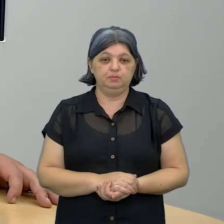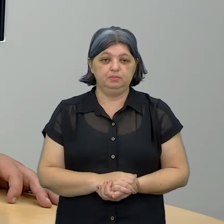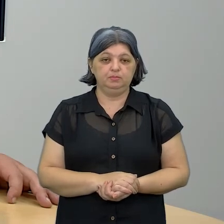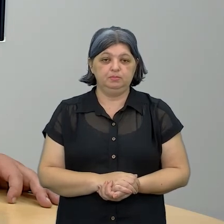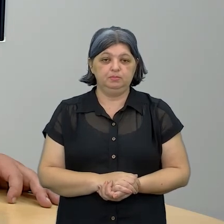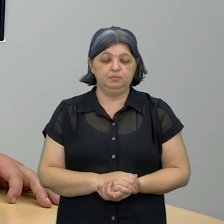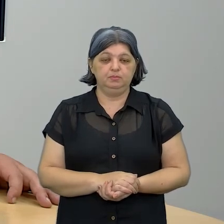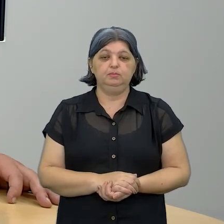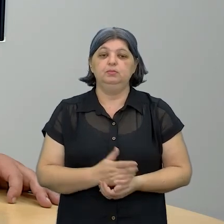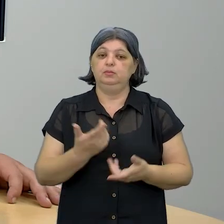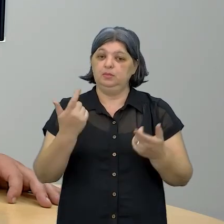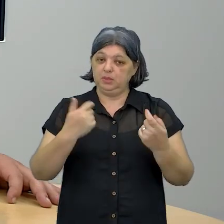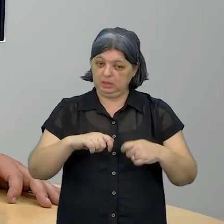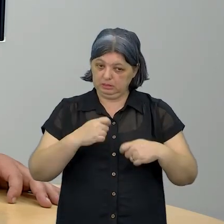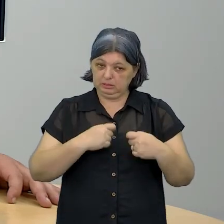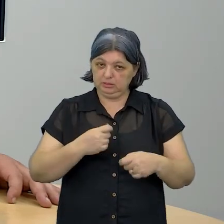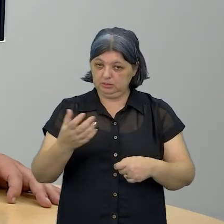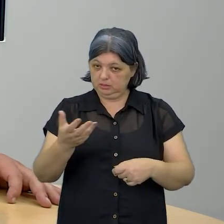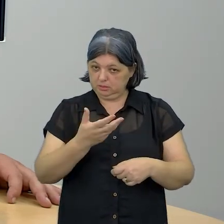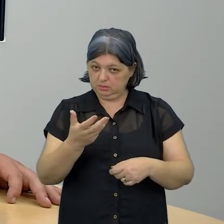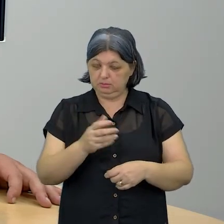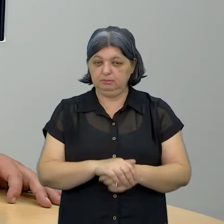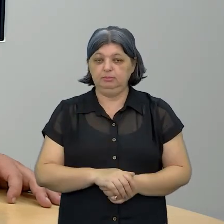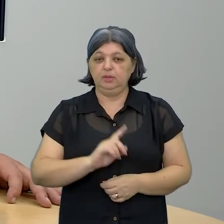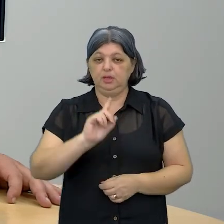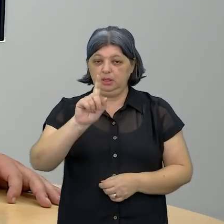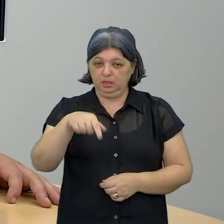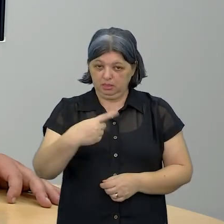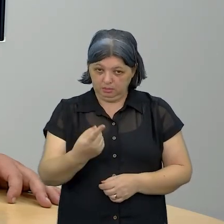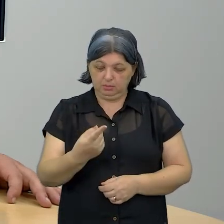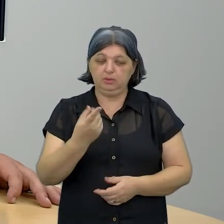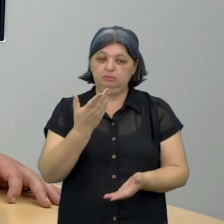deixe para a última hora não, porque daqui a pouco acaba esse